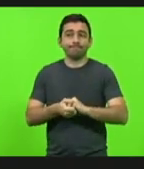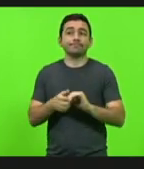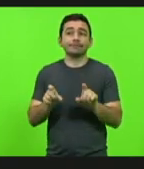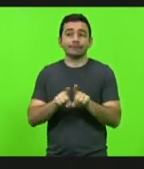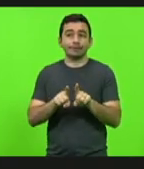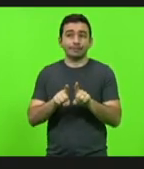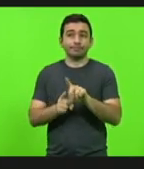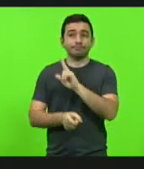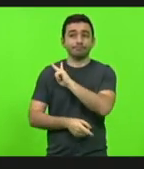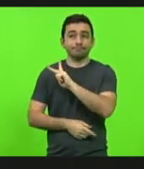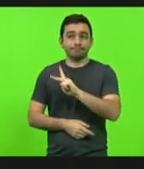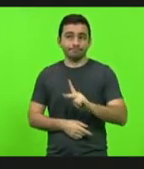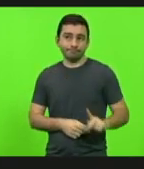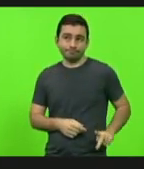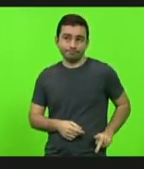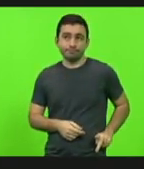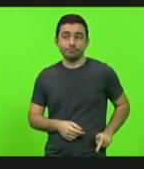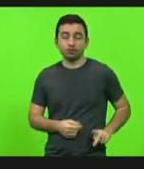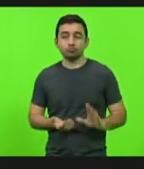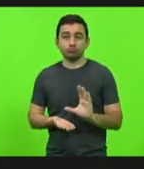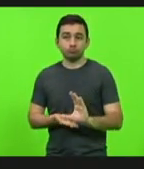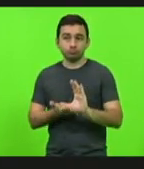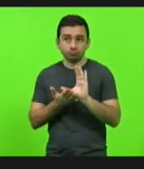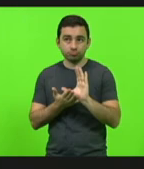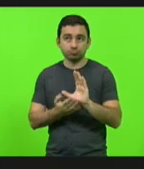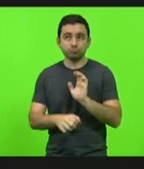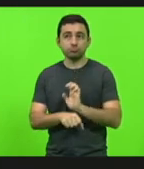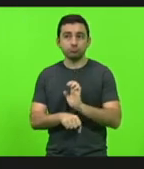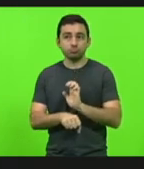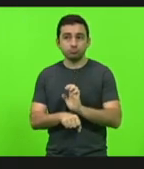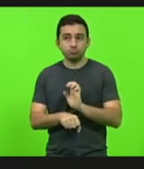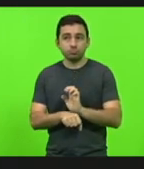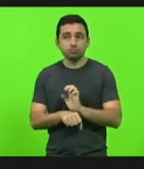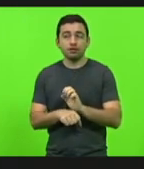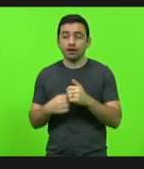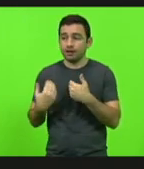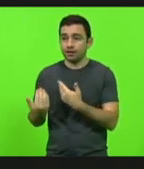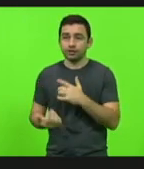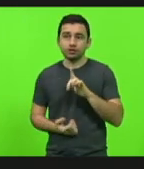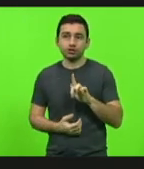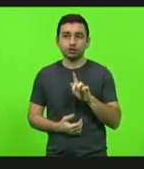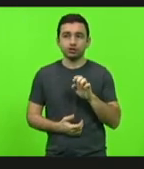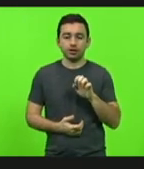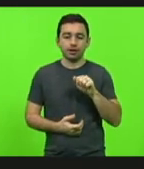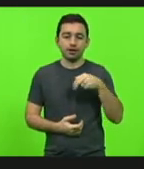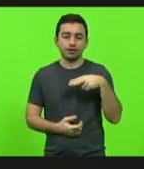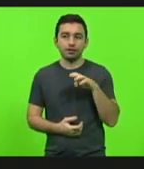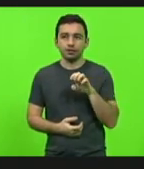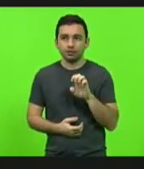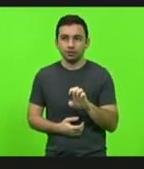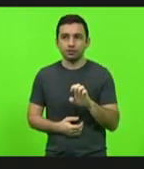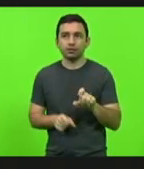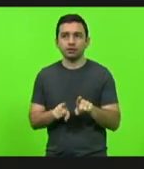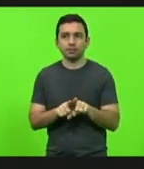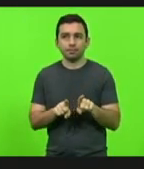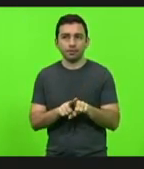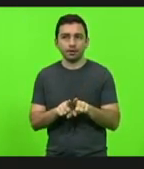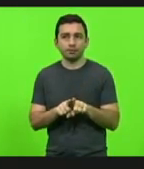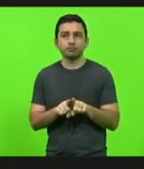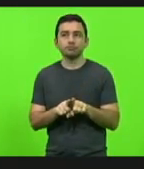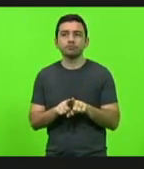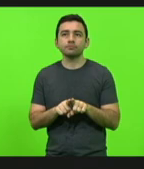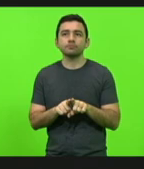nossa presidente do conselho Conselho Estadual a Regiane e apresenta a fundação